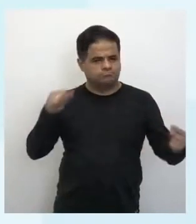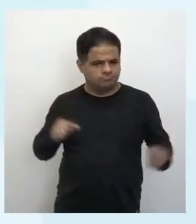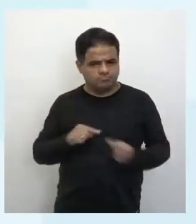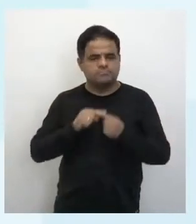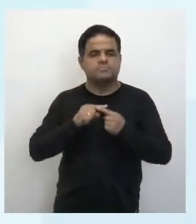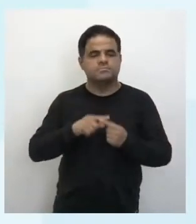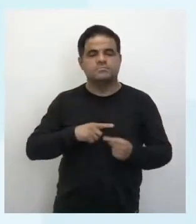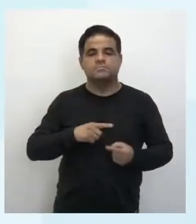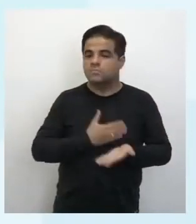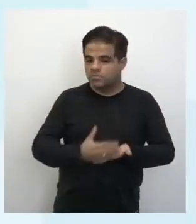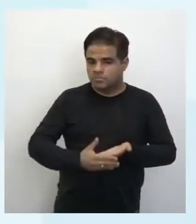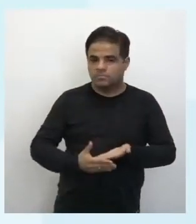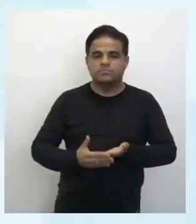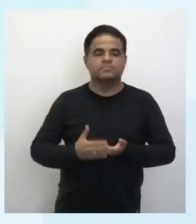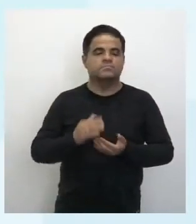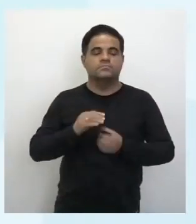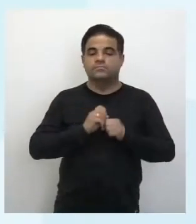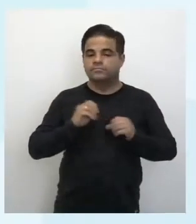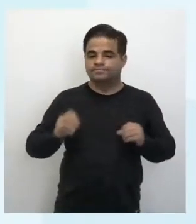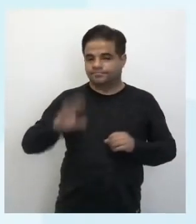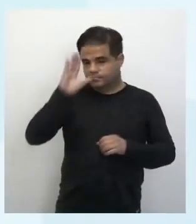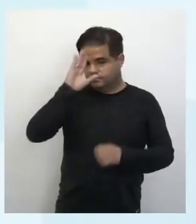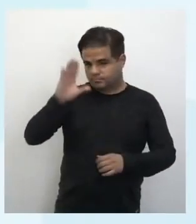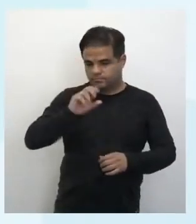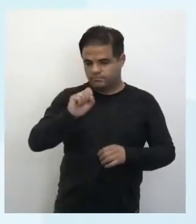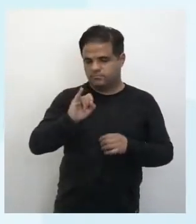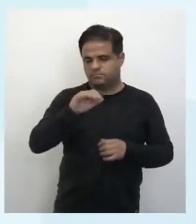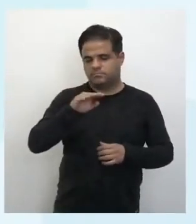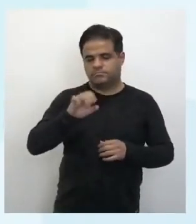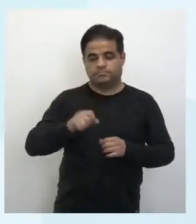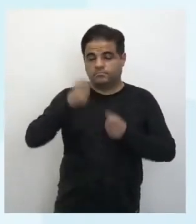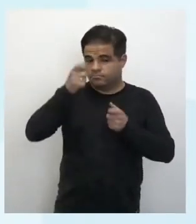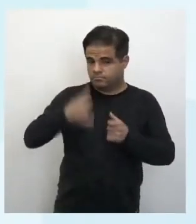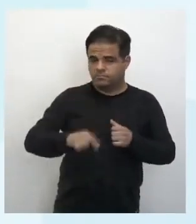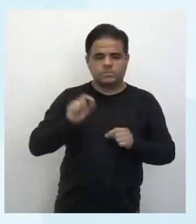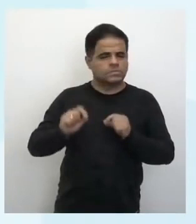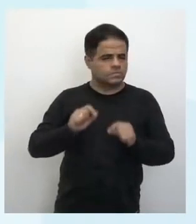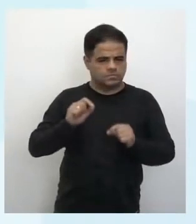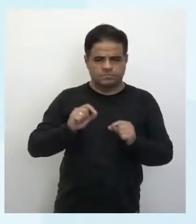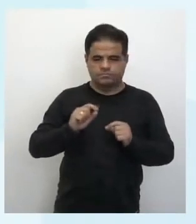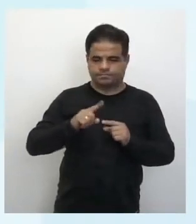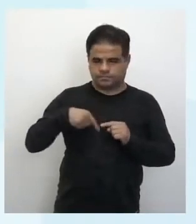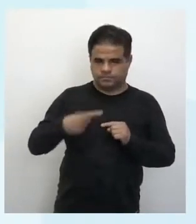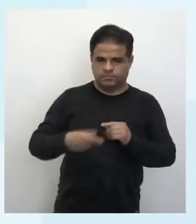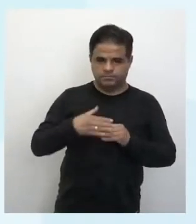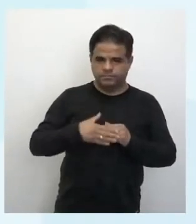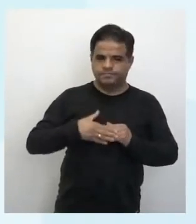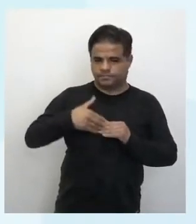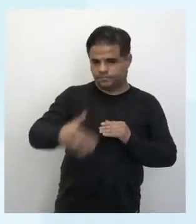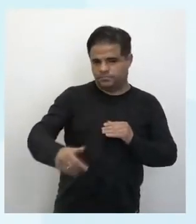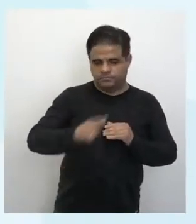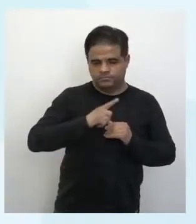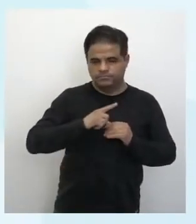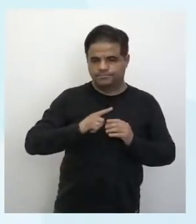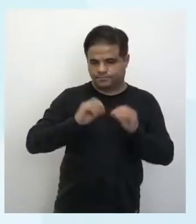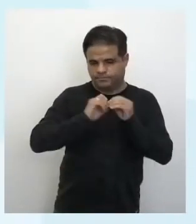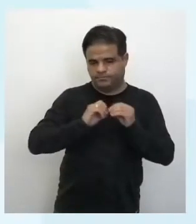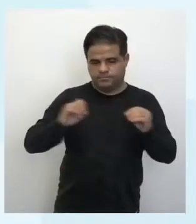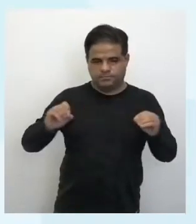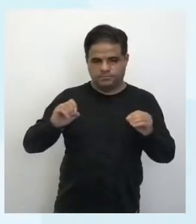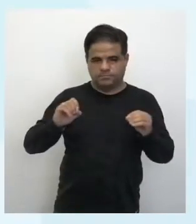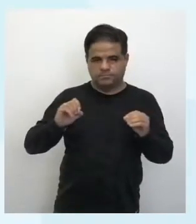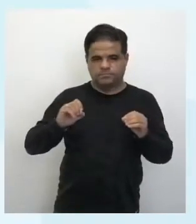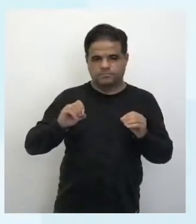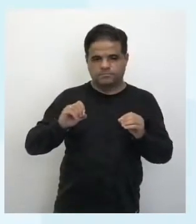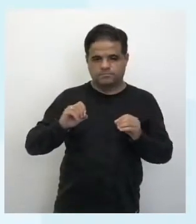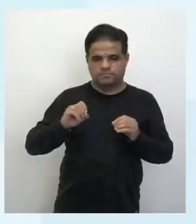objetivo, ou seja, começamos com a oração principal, que é Simões conta que, e aí daí em diante a gente tem a oração que